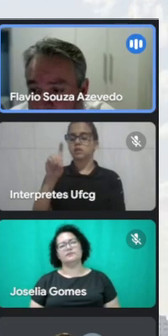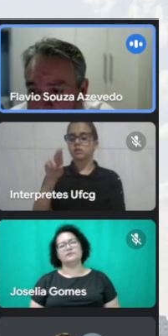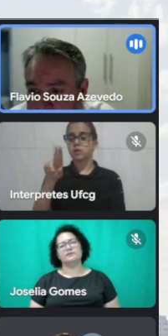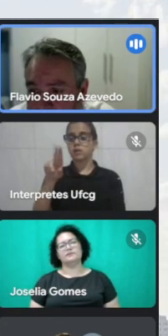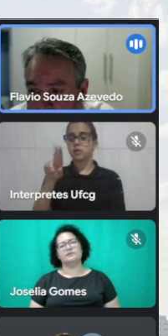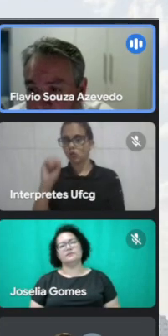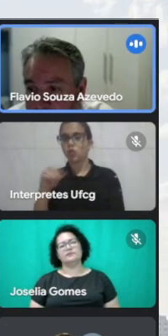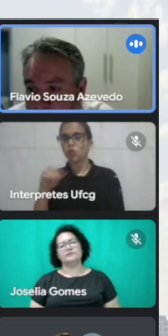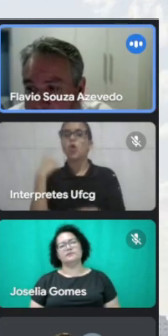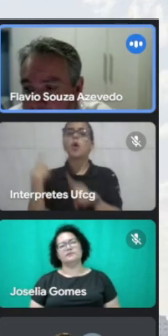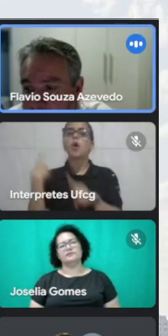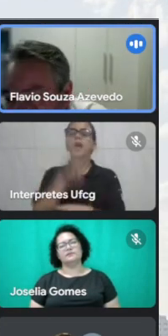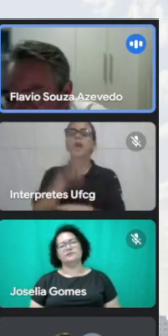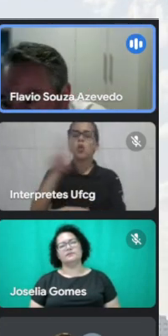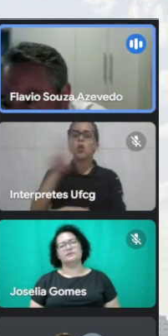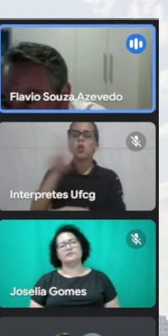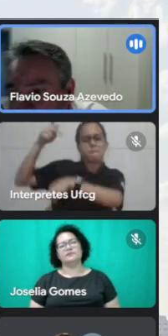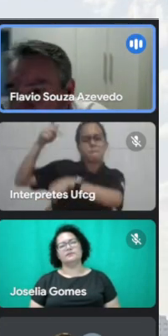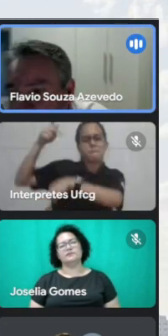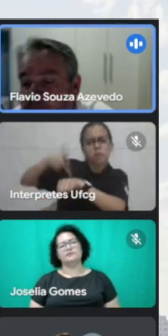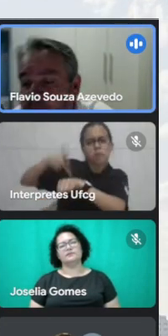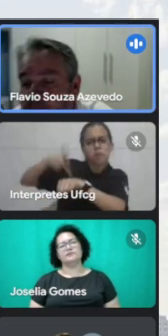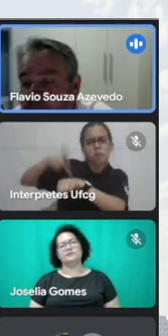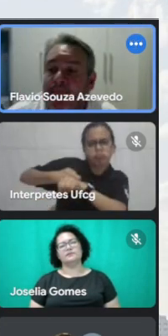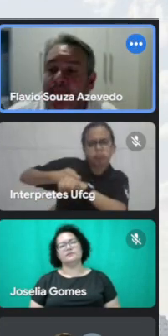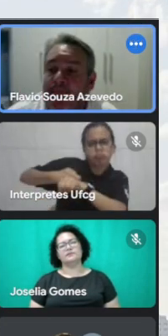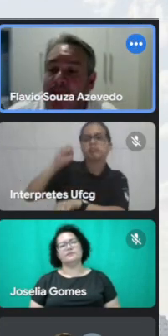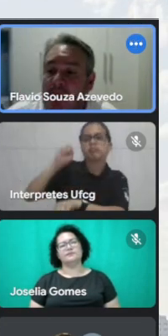gente pode, nessas fotos à direita, a gente tem uma ideia aí